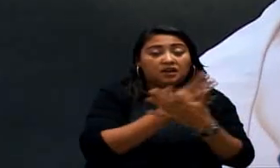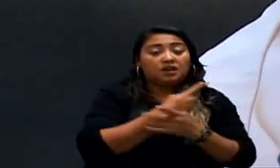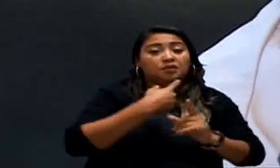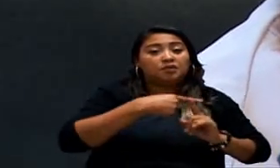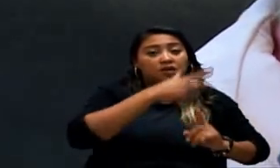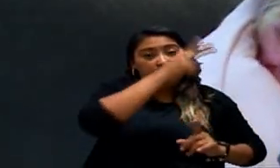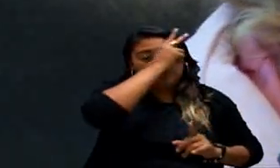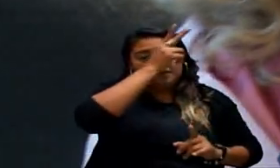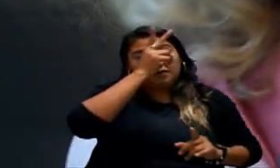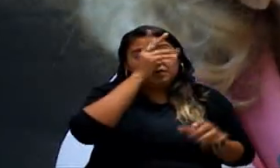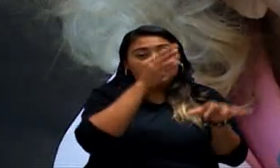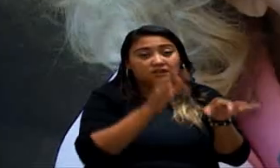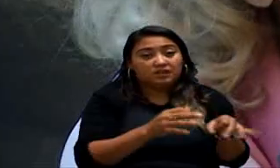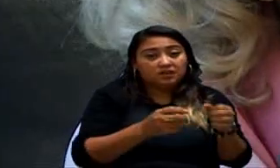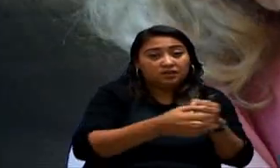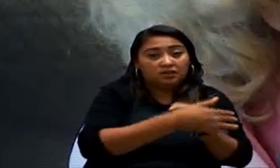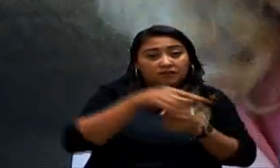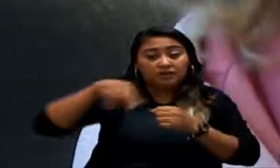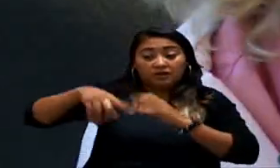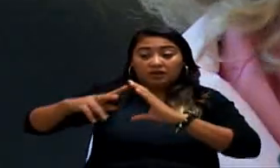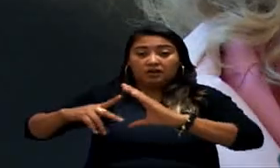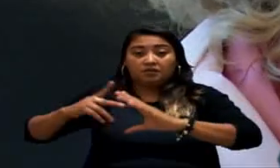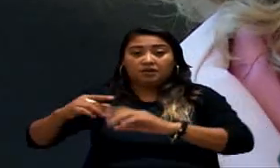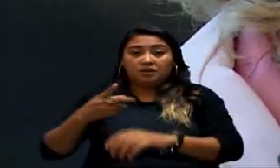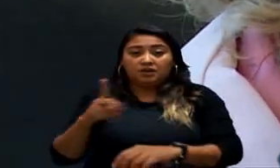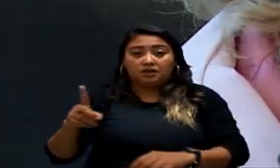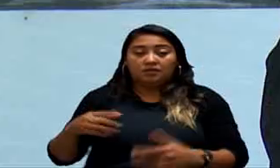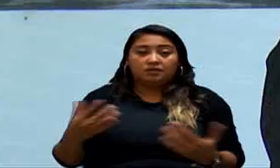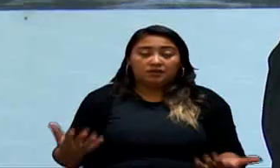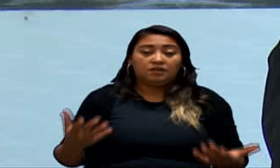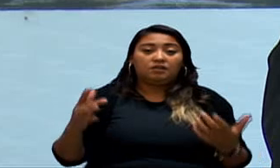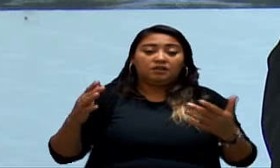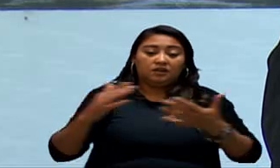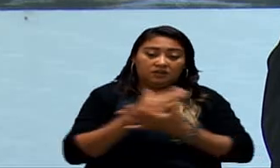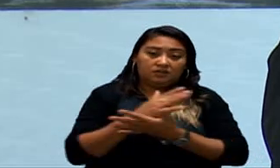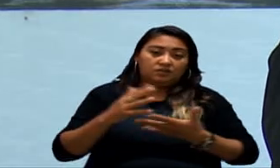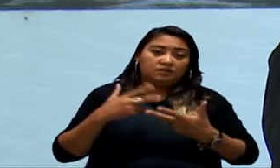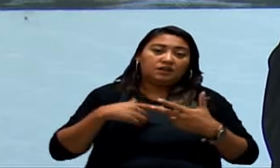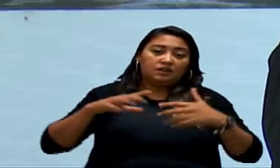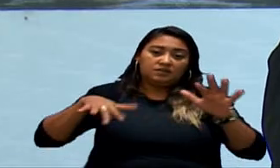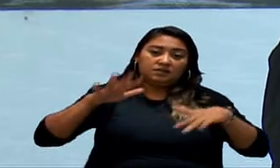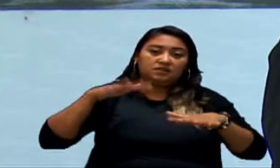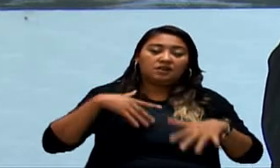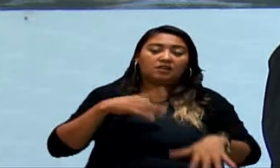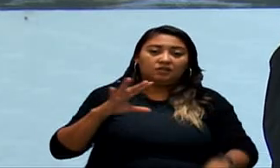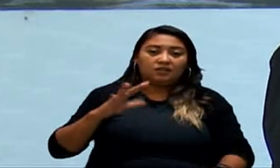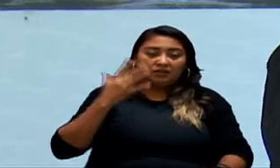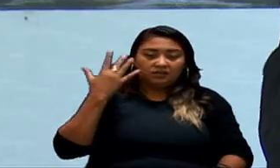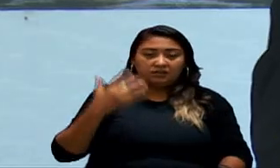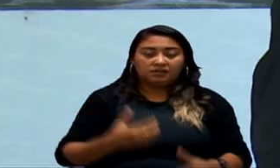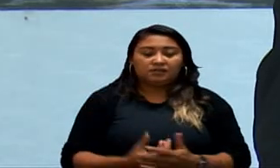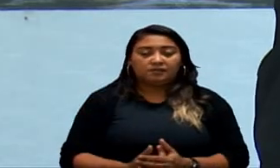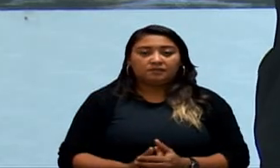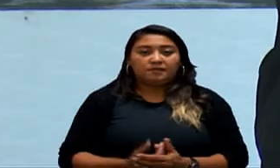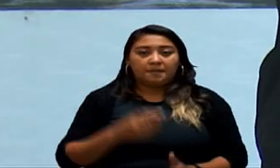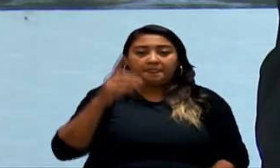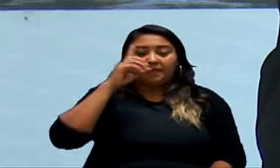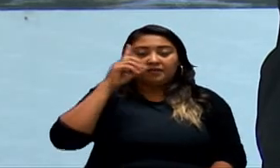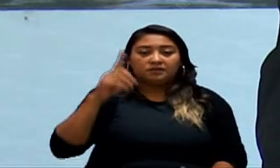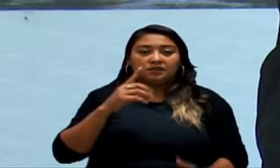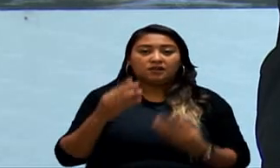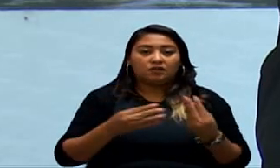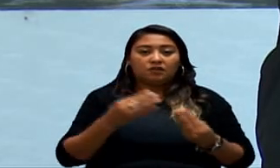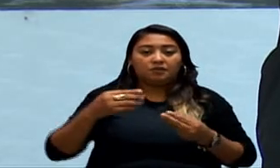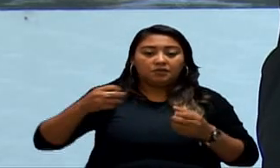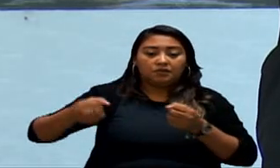Prefeitura estava correto e atualizado. E da Câmara, coisas, não. Então, essas coisas acontecem, na verdade, né? Então, essas coisas... Eu não sei como está a